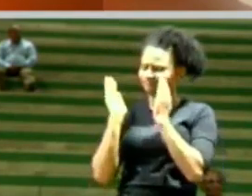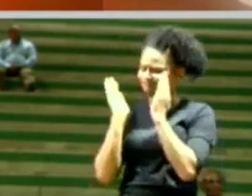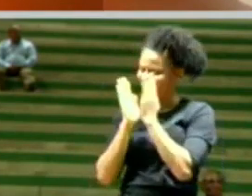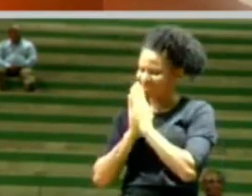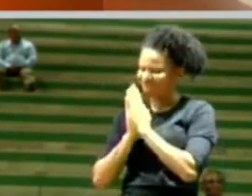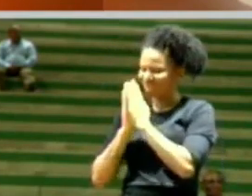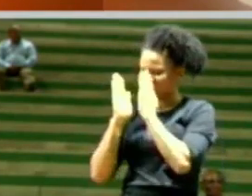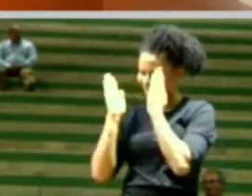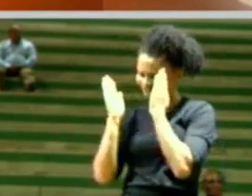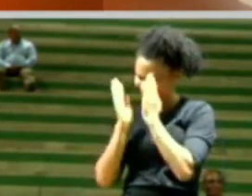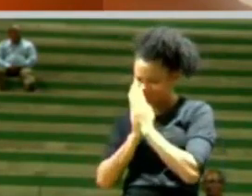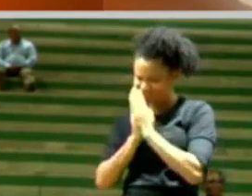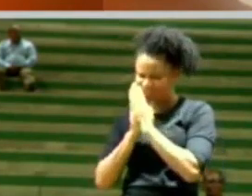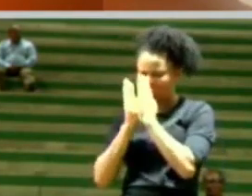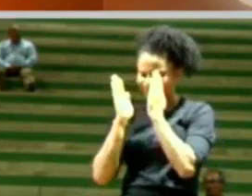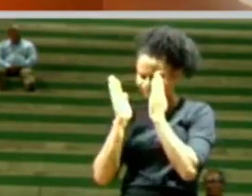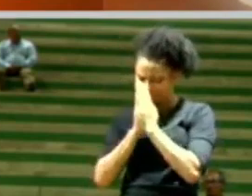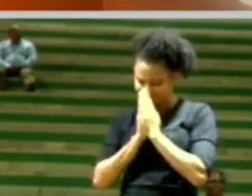orando.